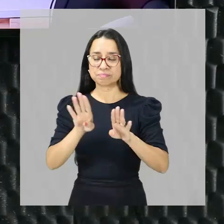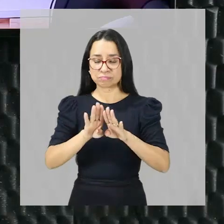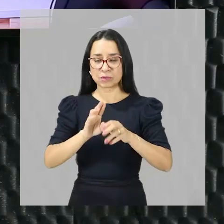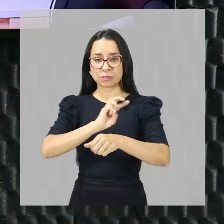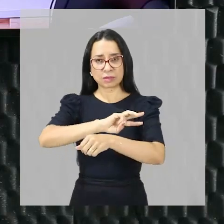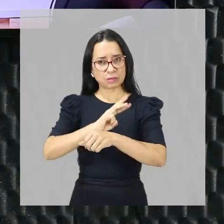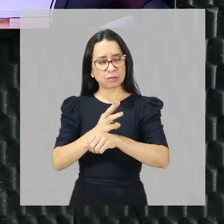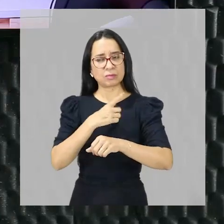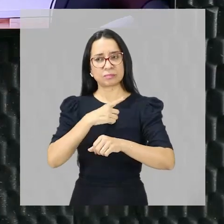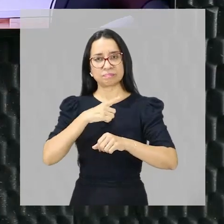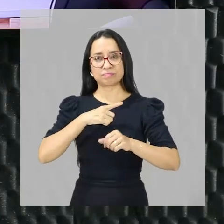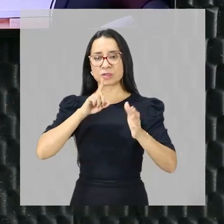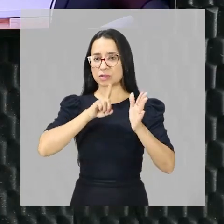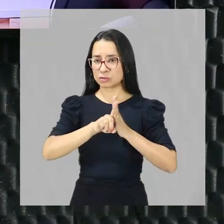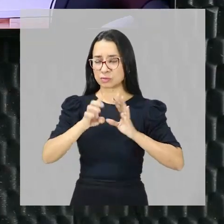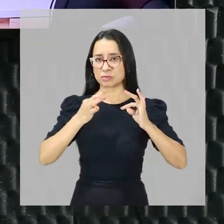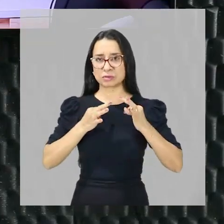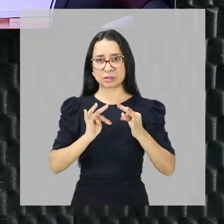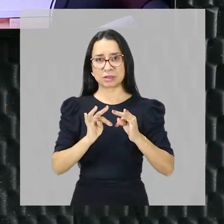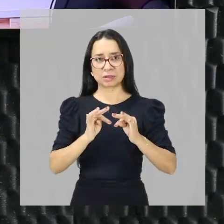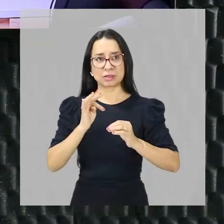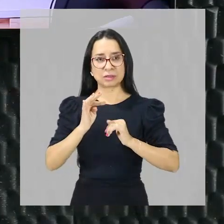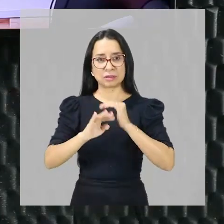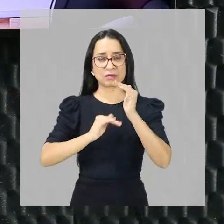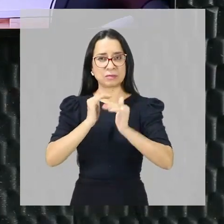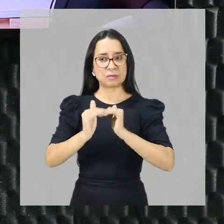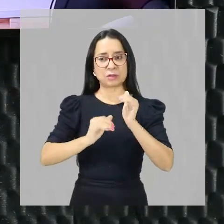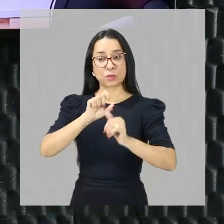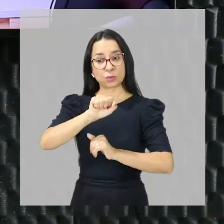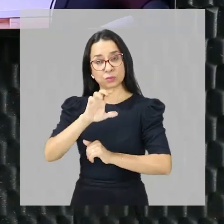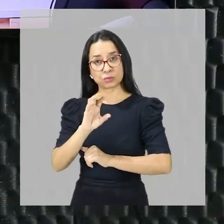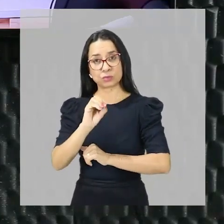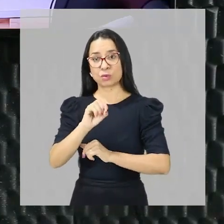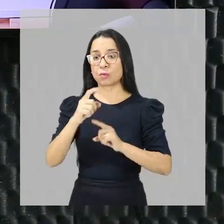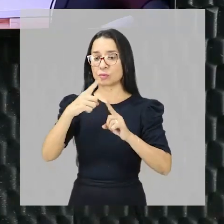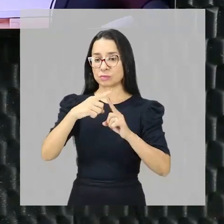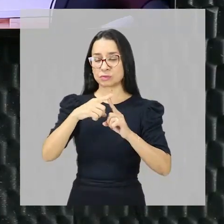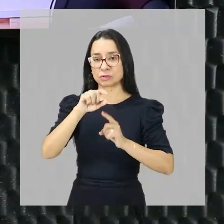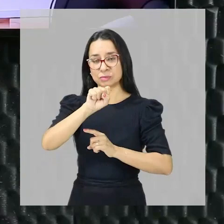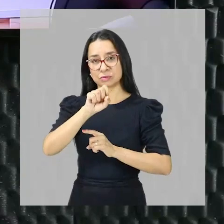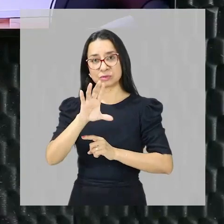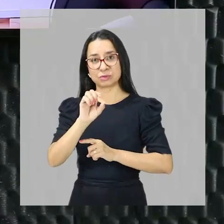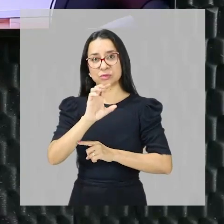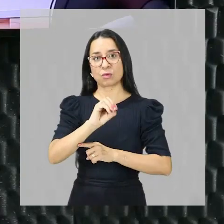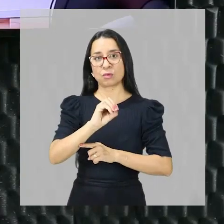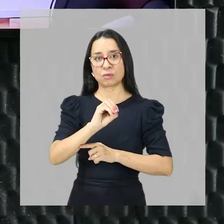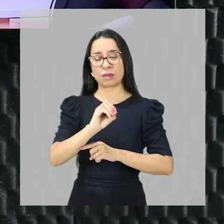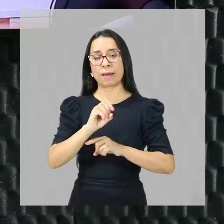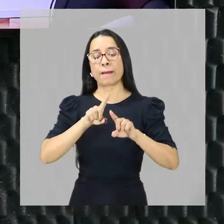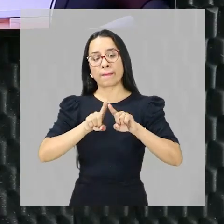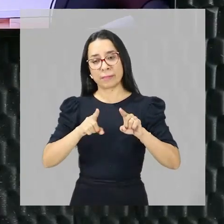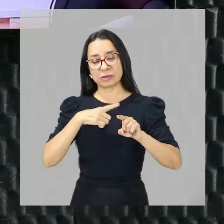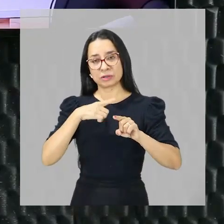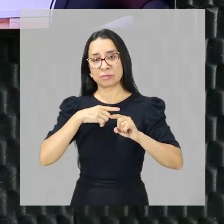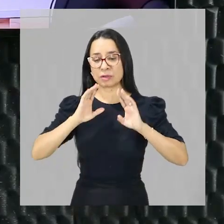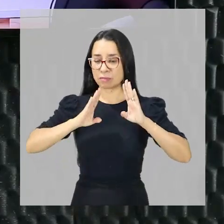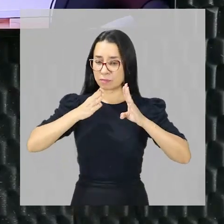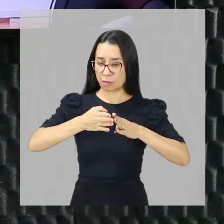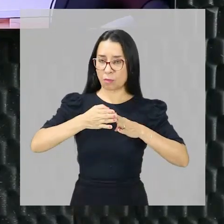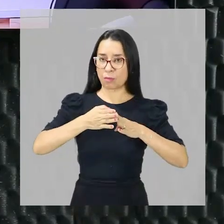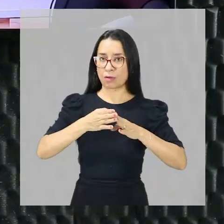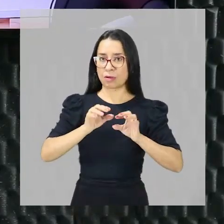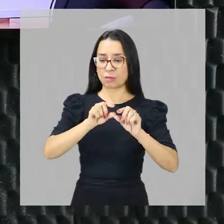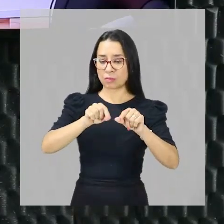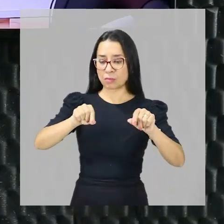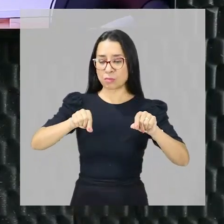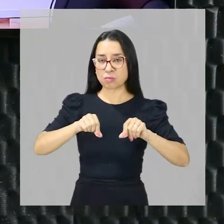questões mais técnicas, né? Questões mais envolvendo latossolos, litossolos, tipos de solos, mas ela também segue essa linha, né? Relacionando